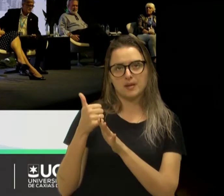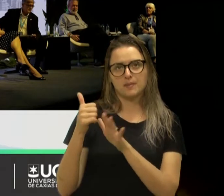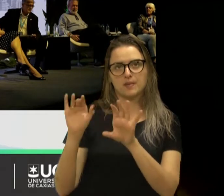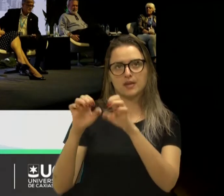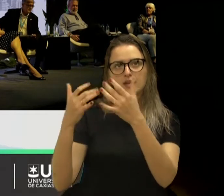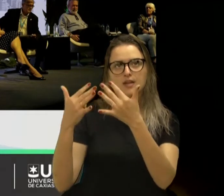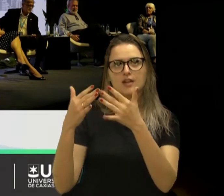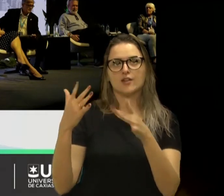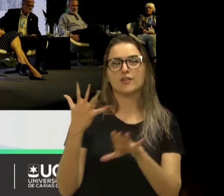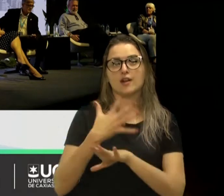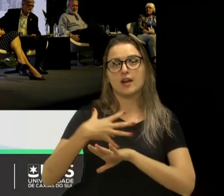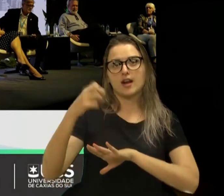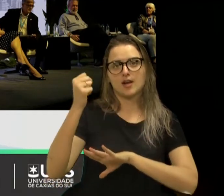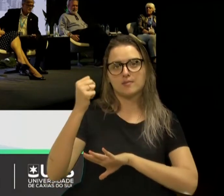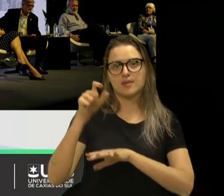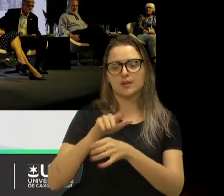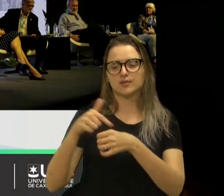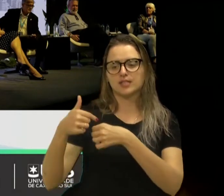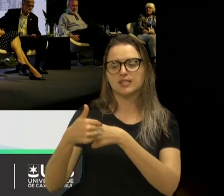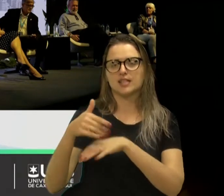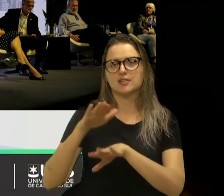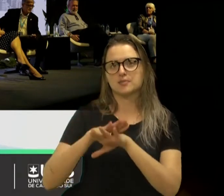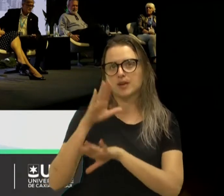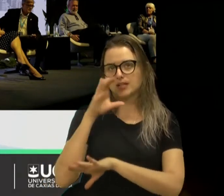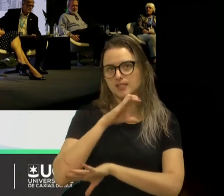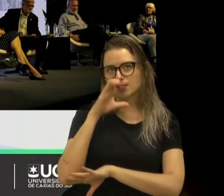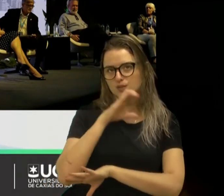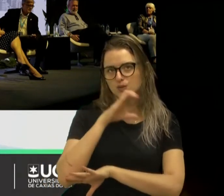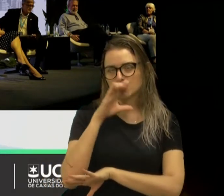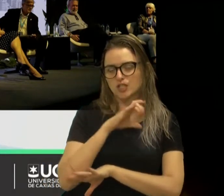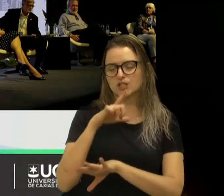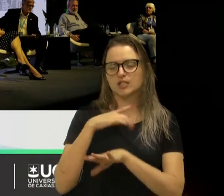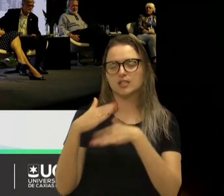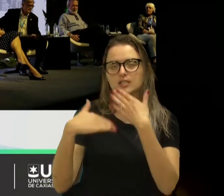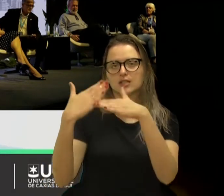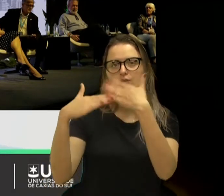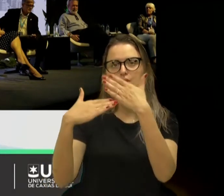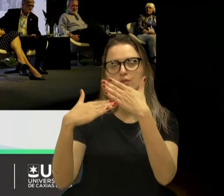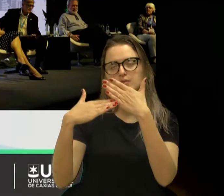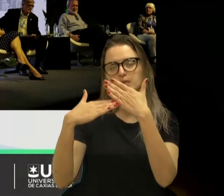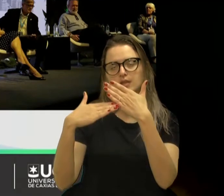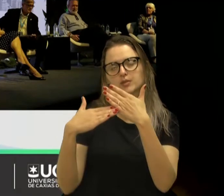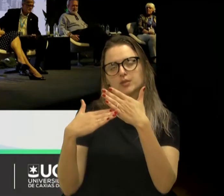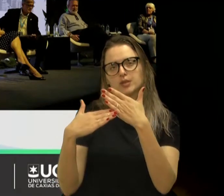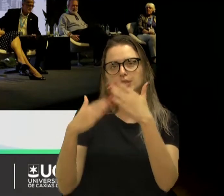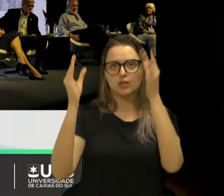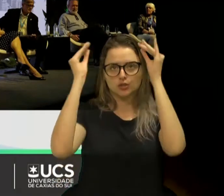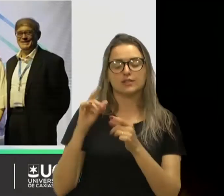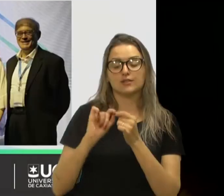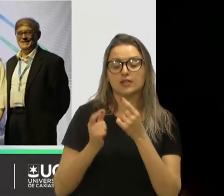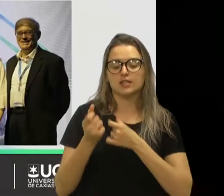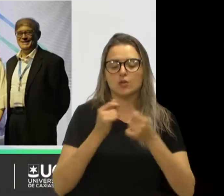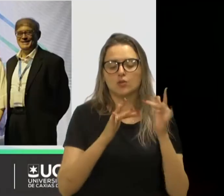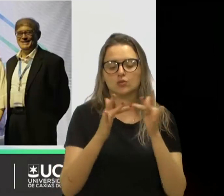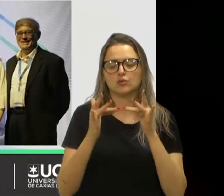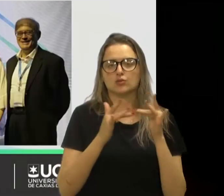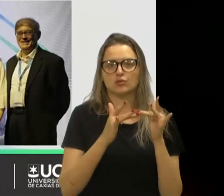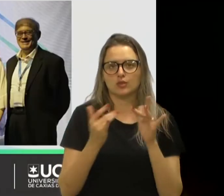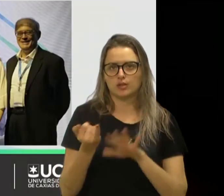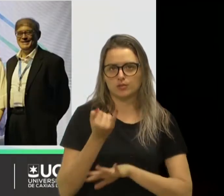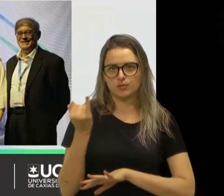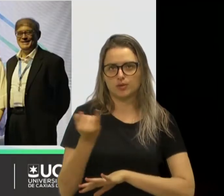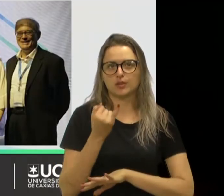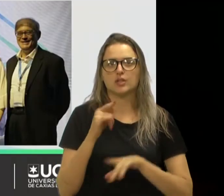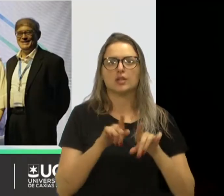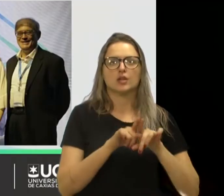de, além de participarmos deste painel importante, termos feito alguns contatos importantes. Um deles